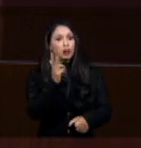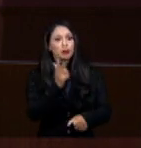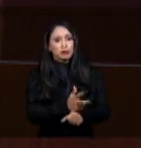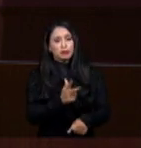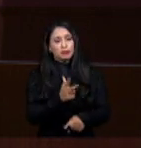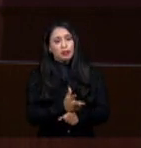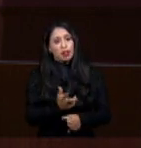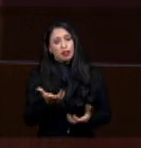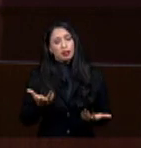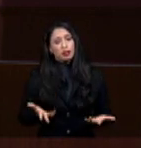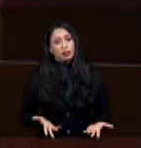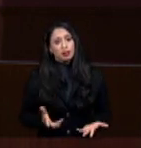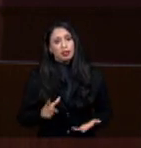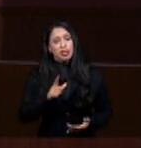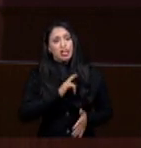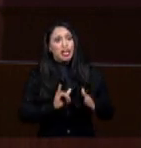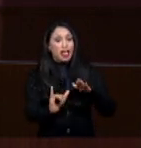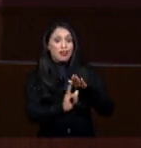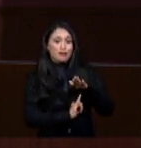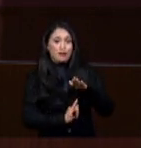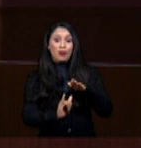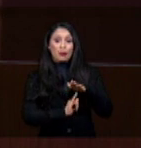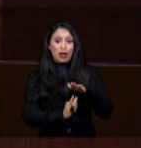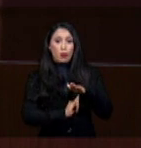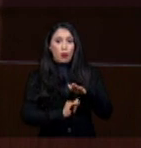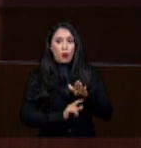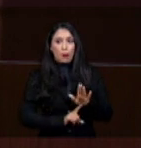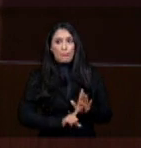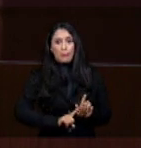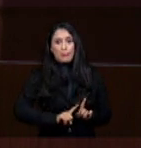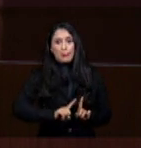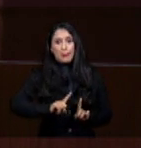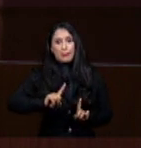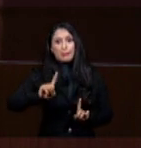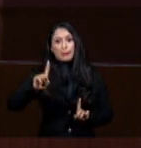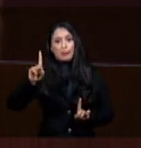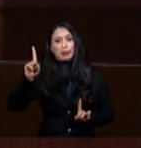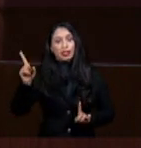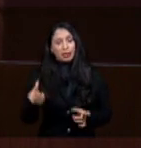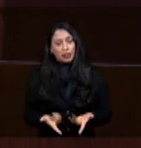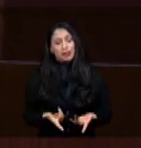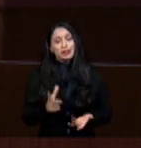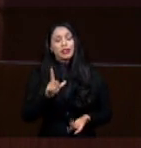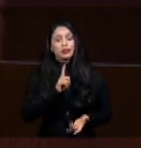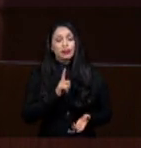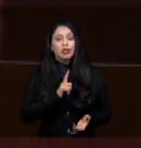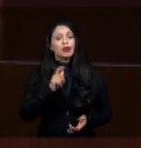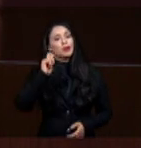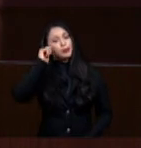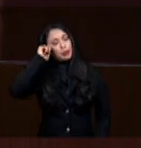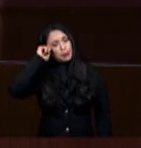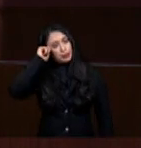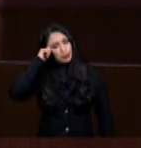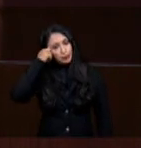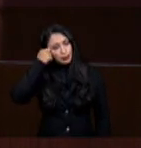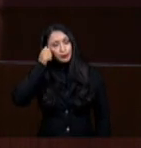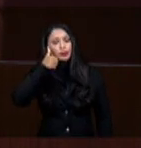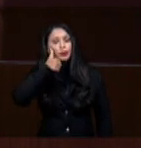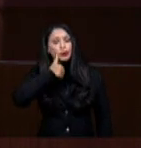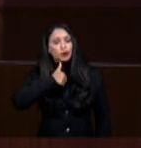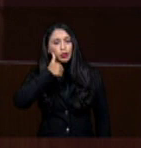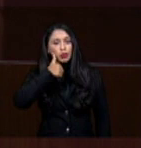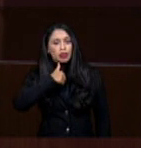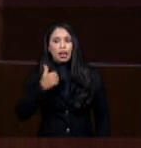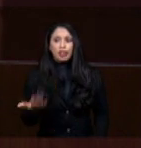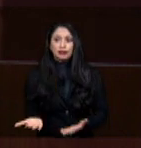crescentemente é informalizado e que penaliza em particular mulheres pessoas